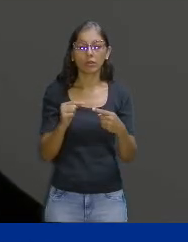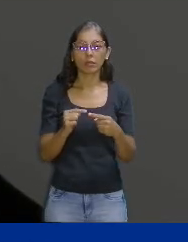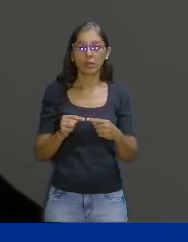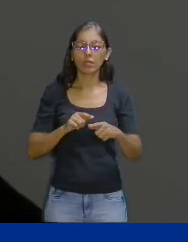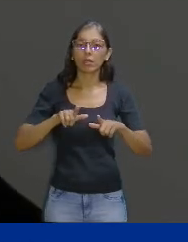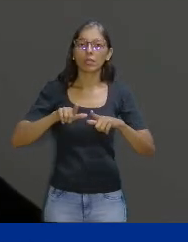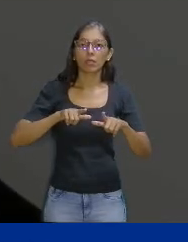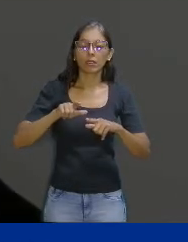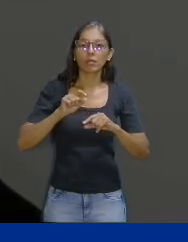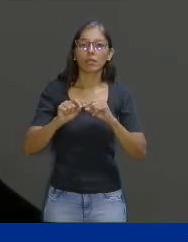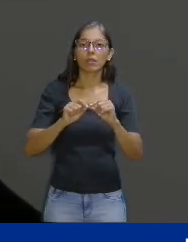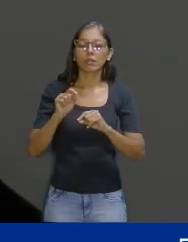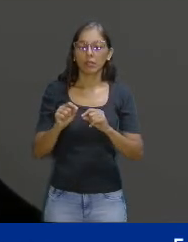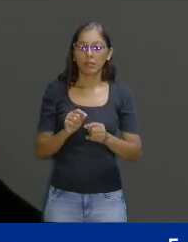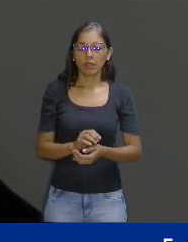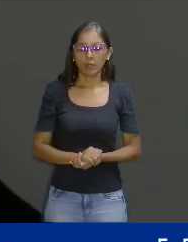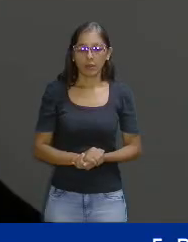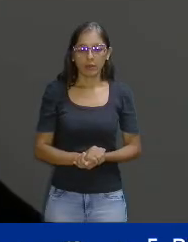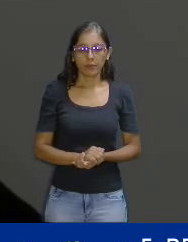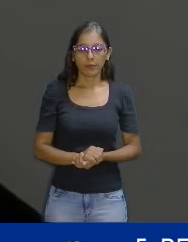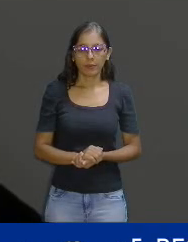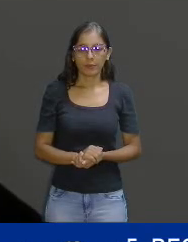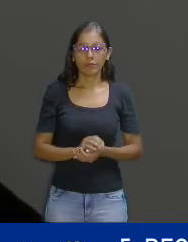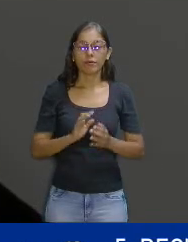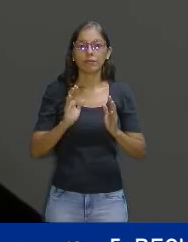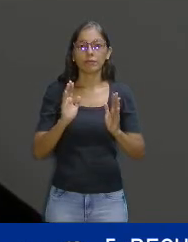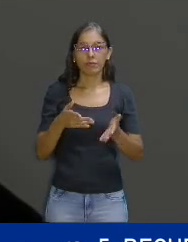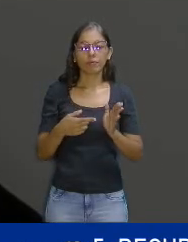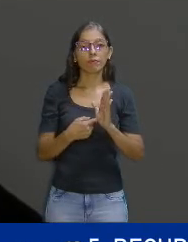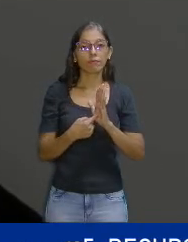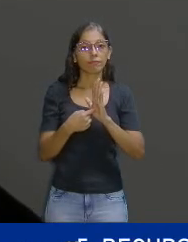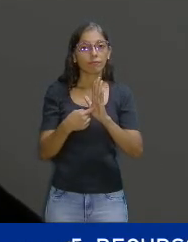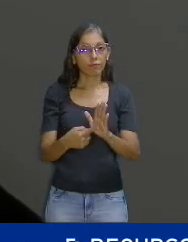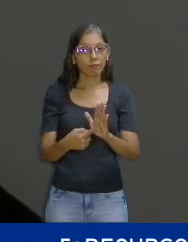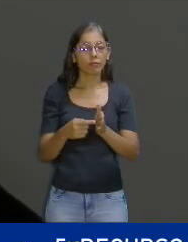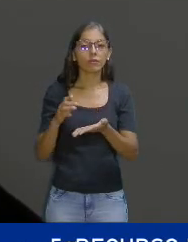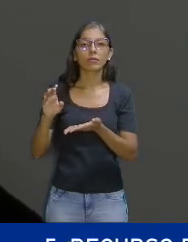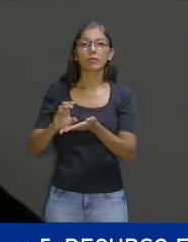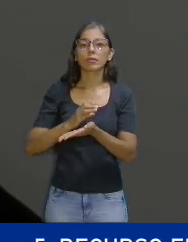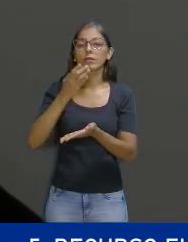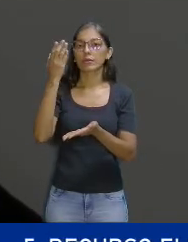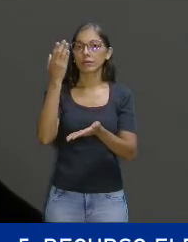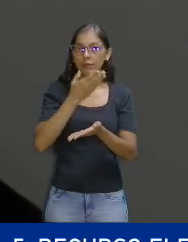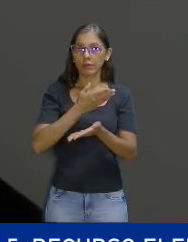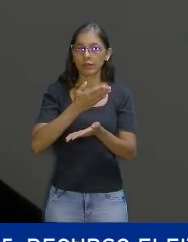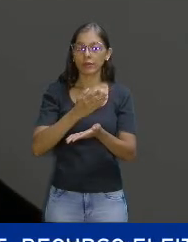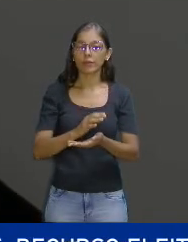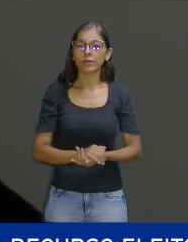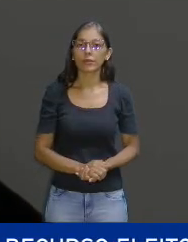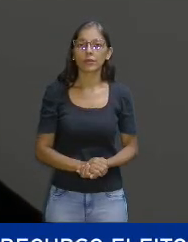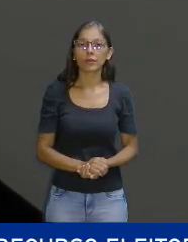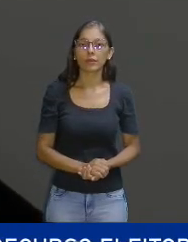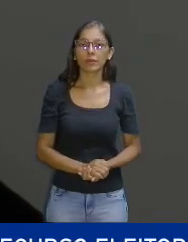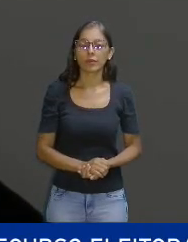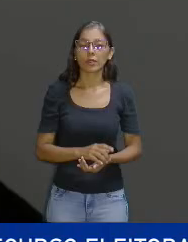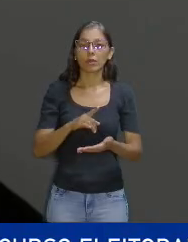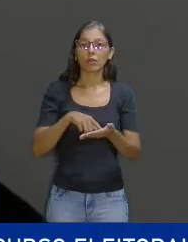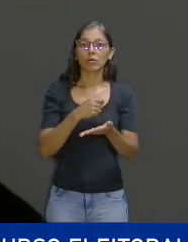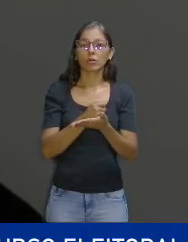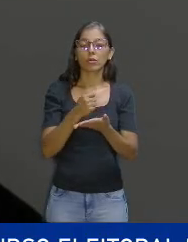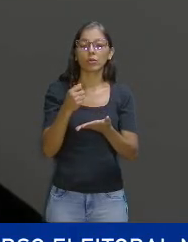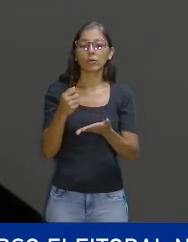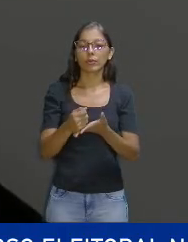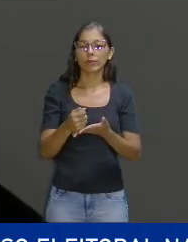militância, elas foram tempestivamente apresentadas na prestação de contas final retificadora. Dos documentos